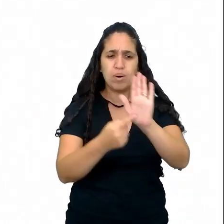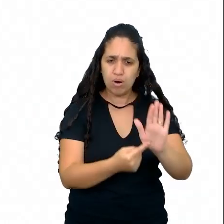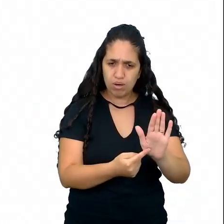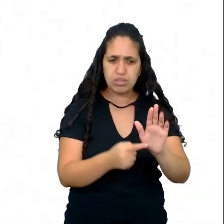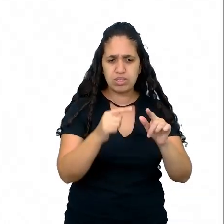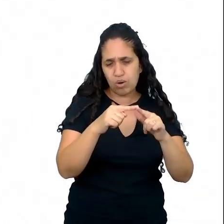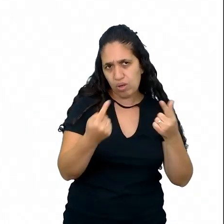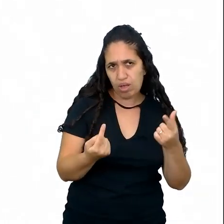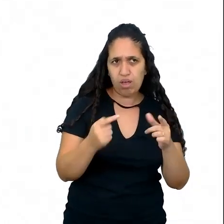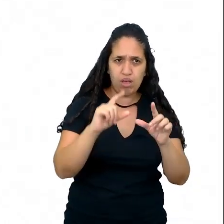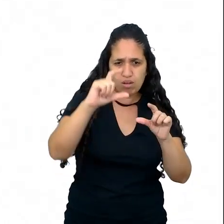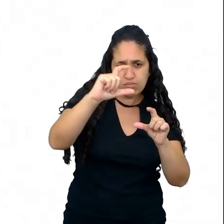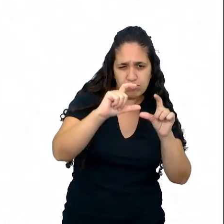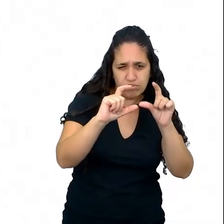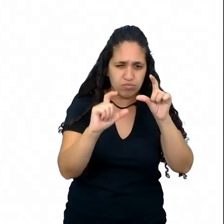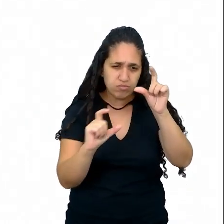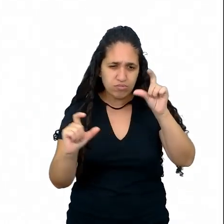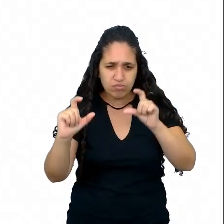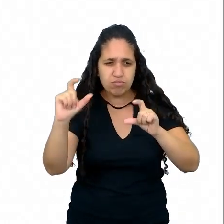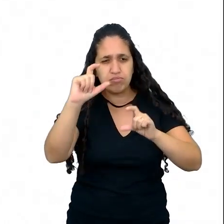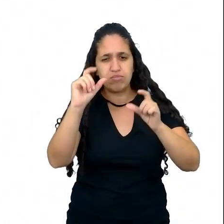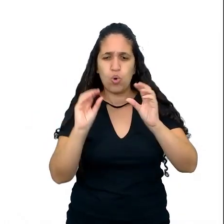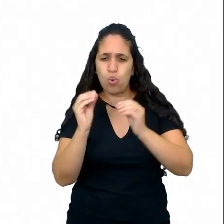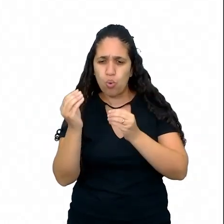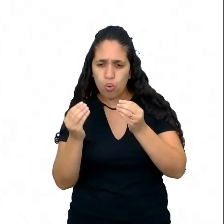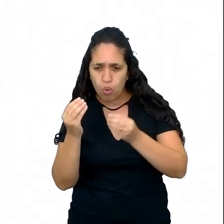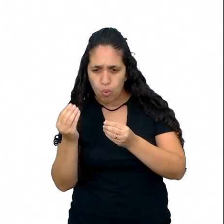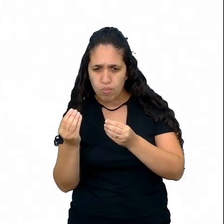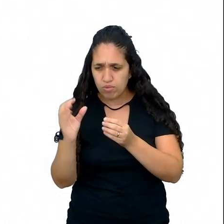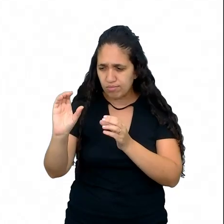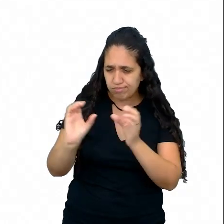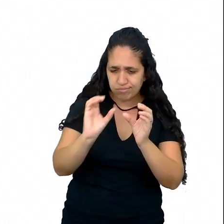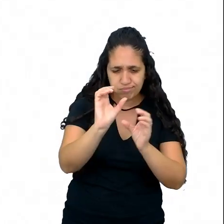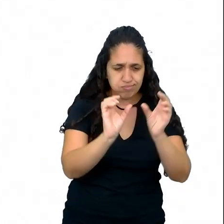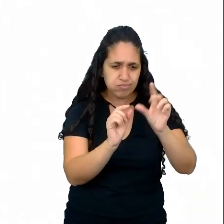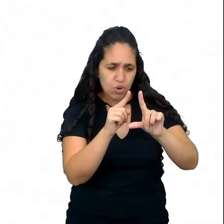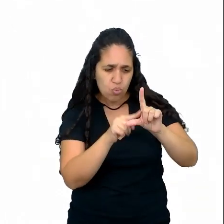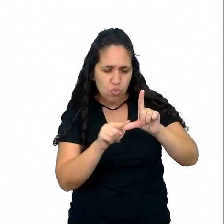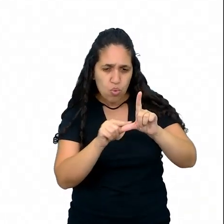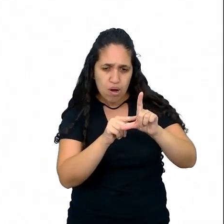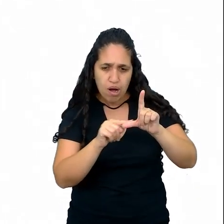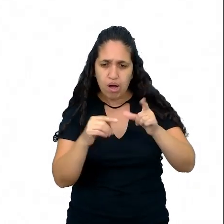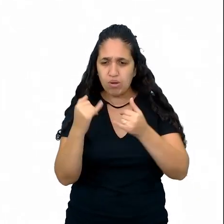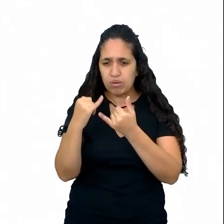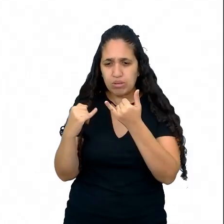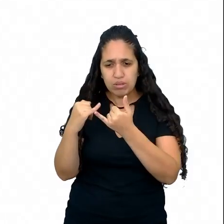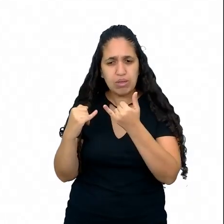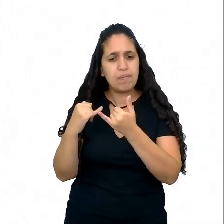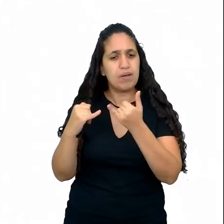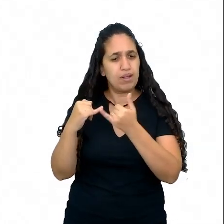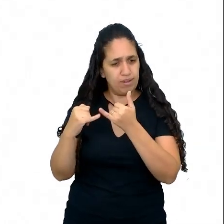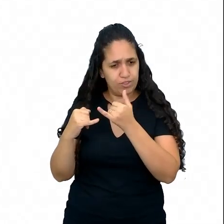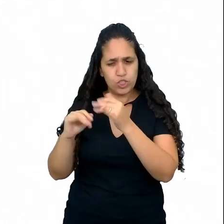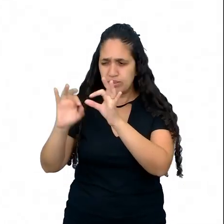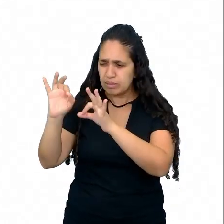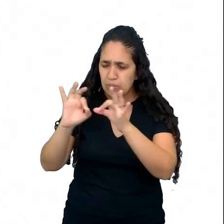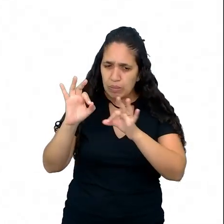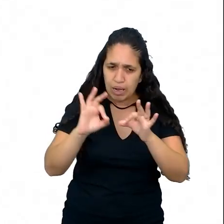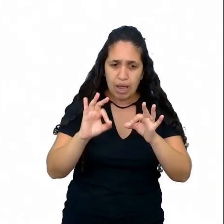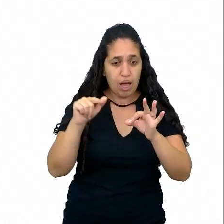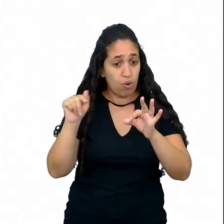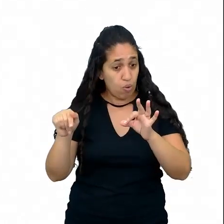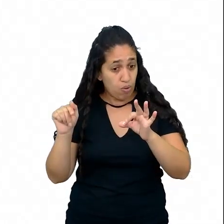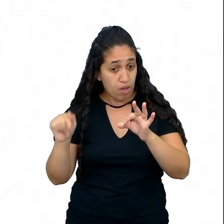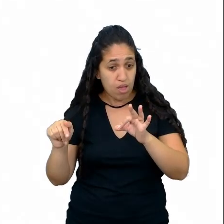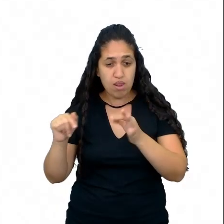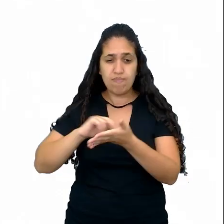redução de figuras, mostrar a composição, mostrar que se dá os ângulos, onde estão os ângulos semelhantes, ou seja, trabalhar com o Tangram com